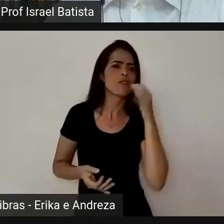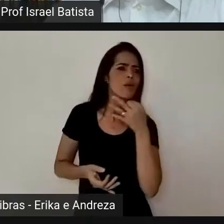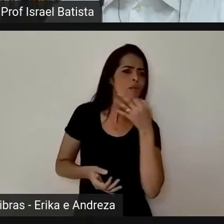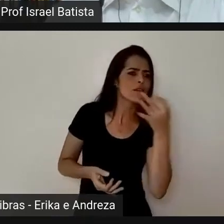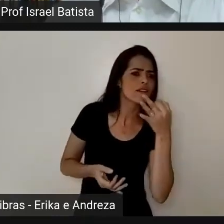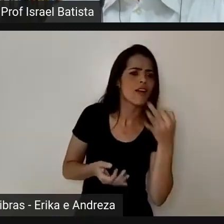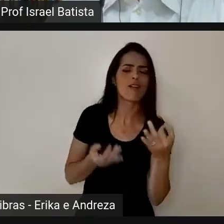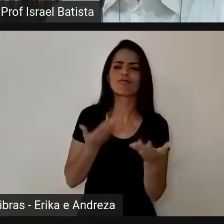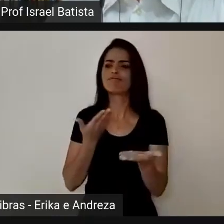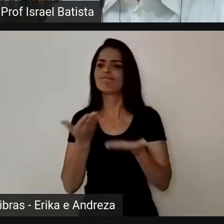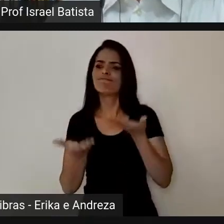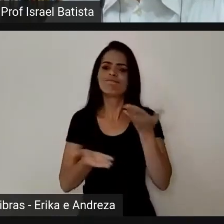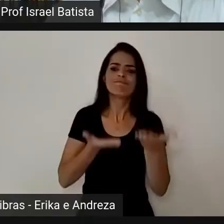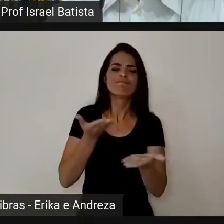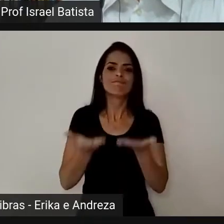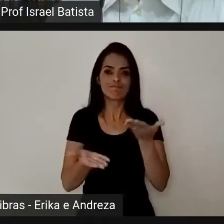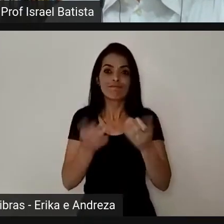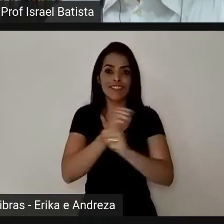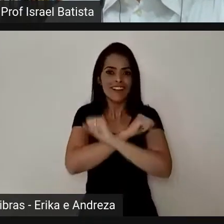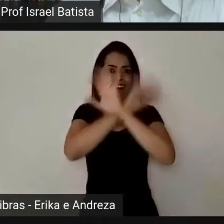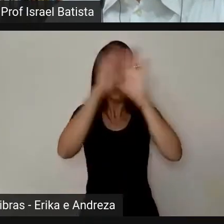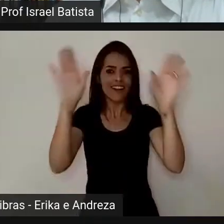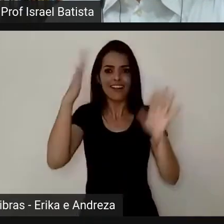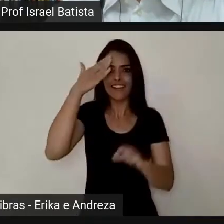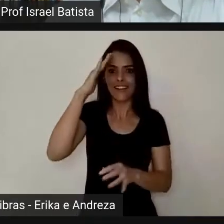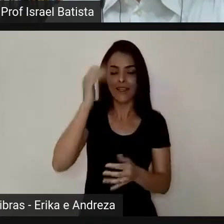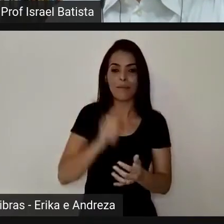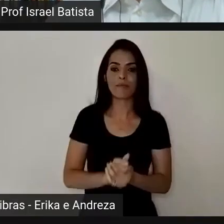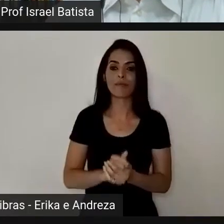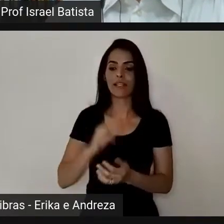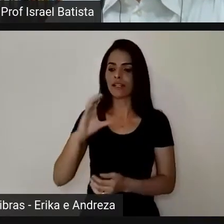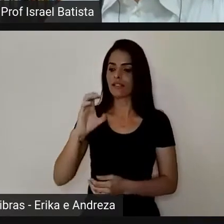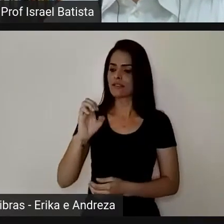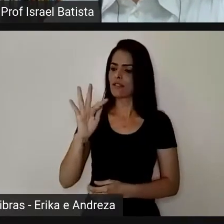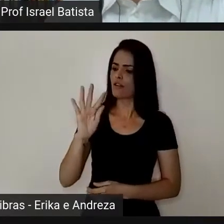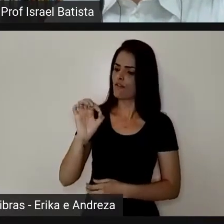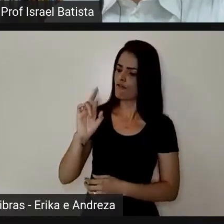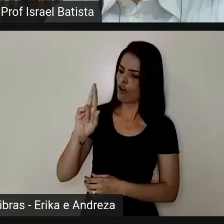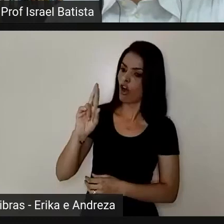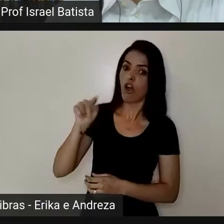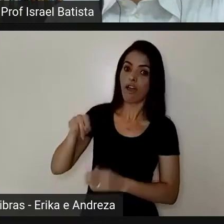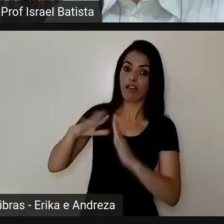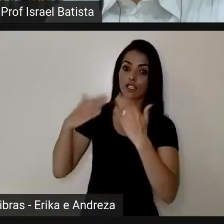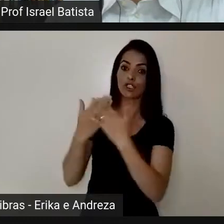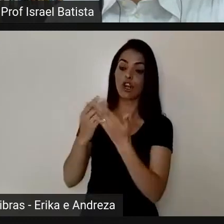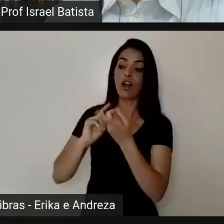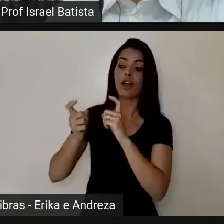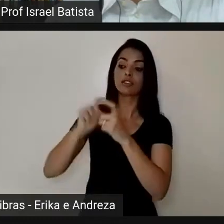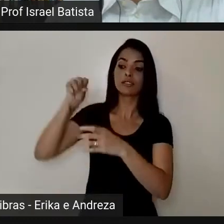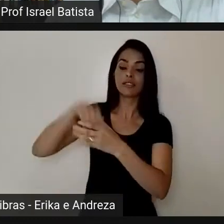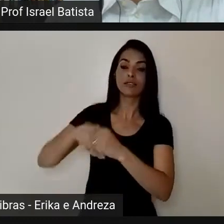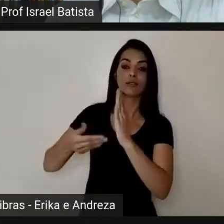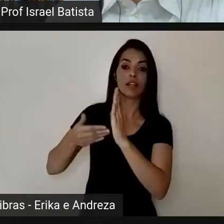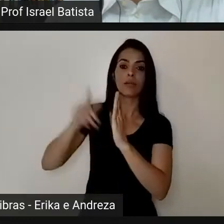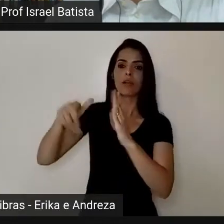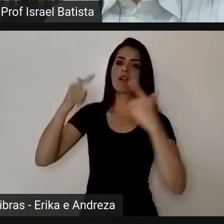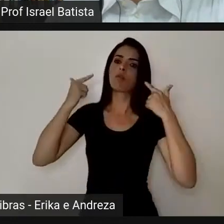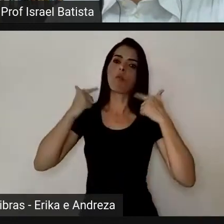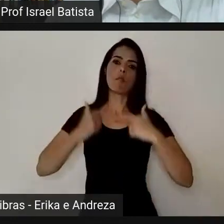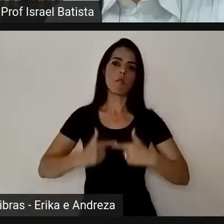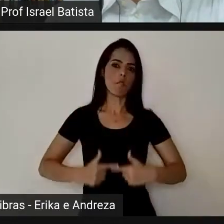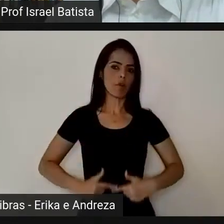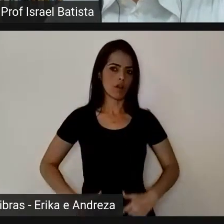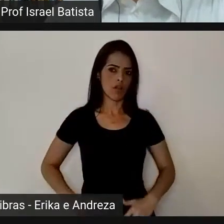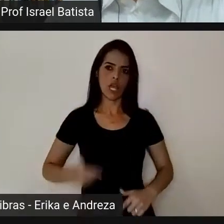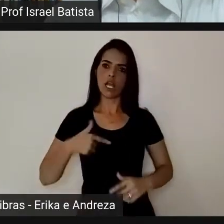quer deixar muito claro que a Escola Legislativa da Câmara, o CEFO, ele assume uma posição neutra em relação a essa reforma. O